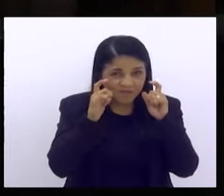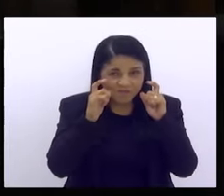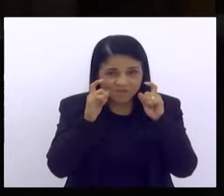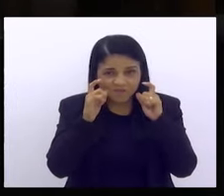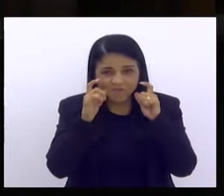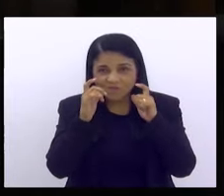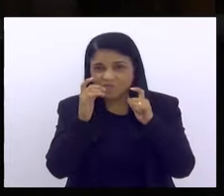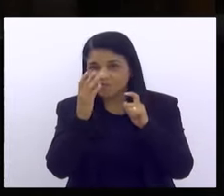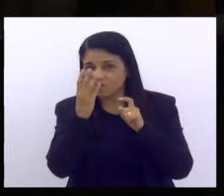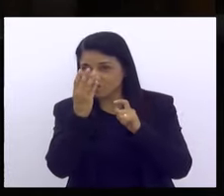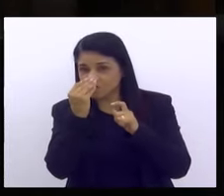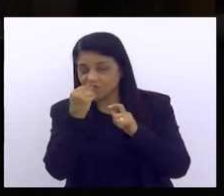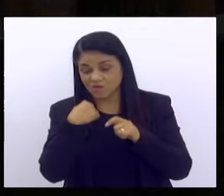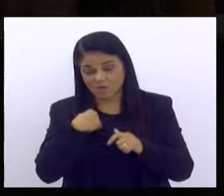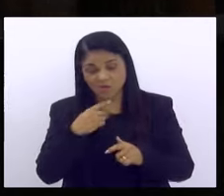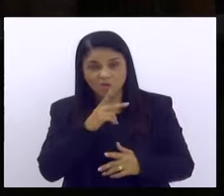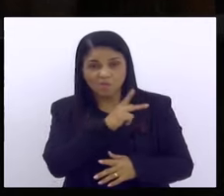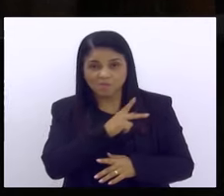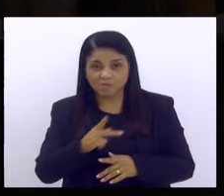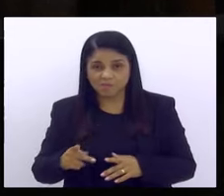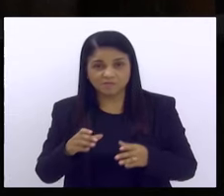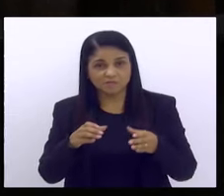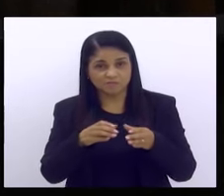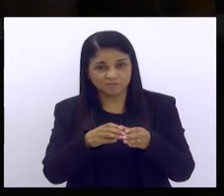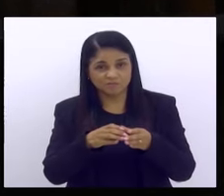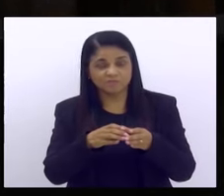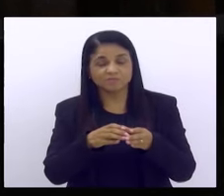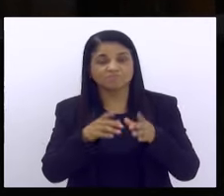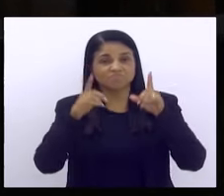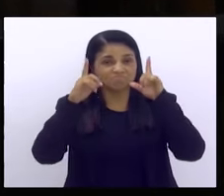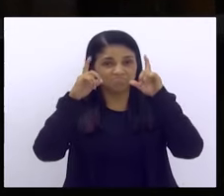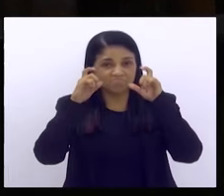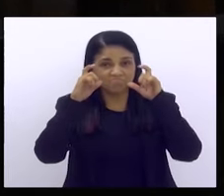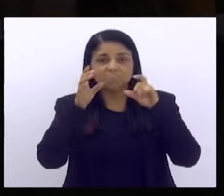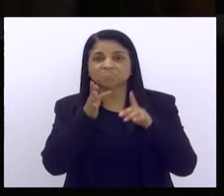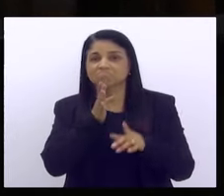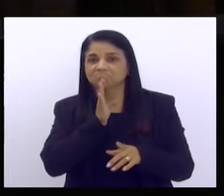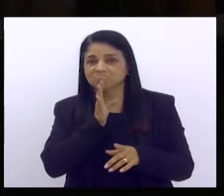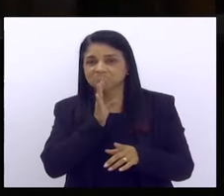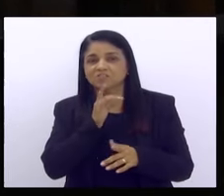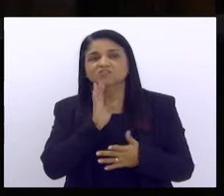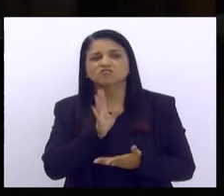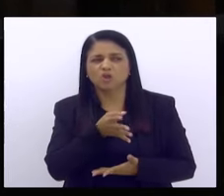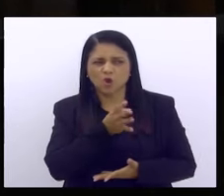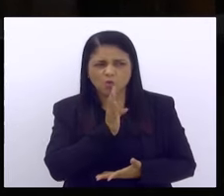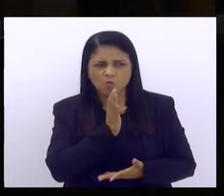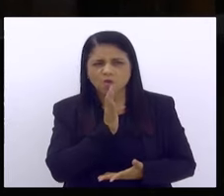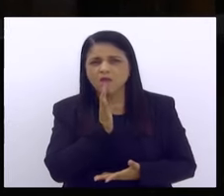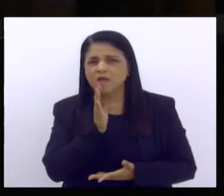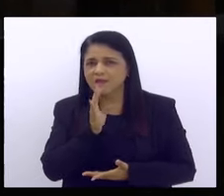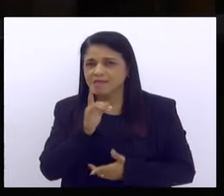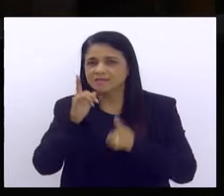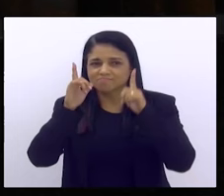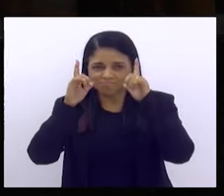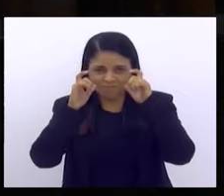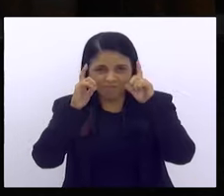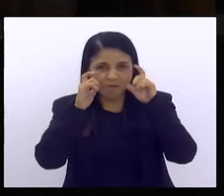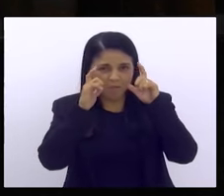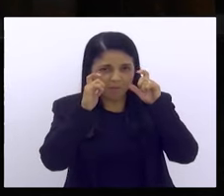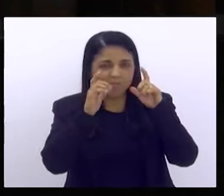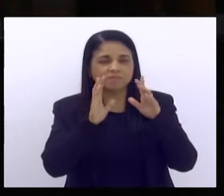fotográfico? Eu sou presidenta da CPI do reconhecimento fotográfico e a gente já viu quem são as pessoas